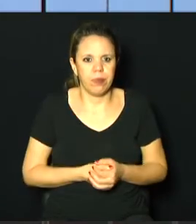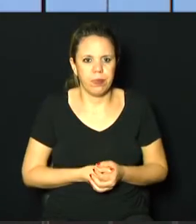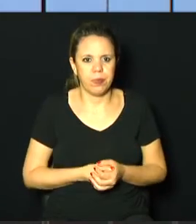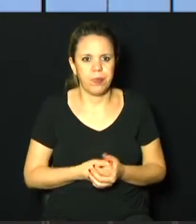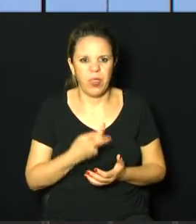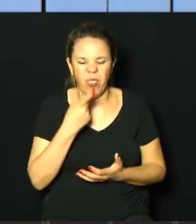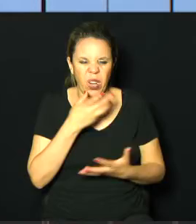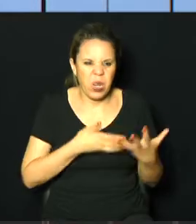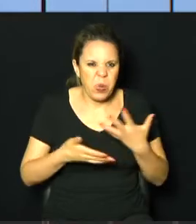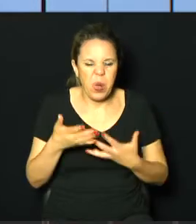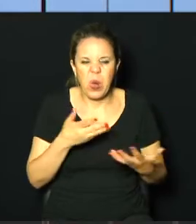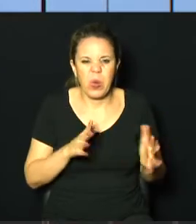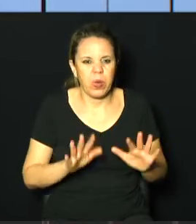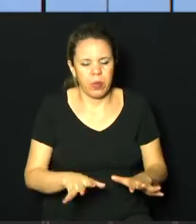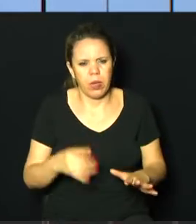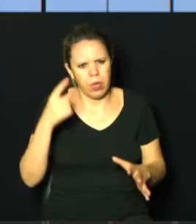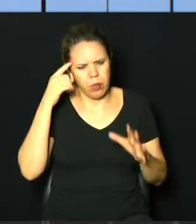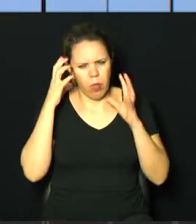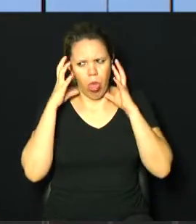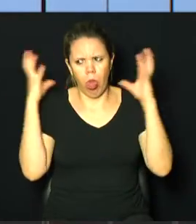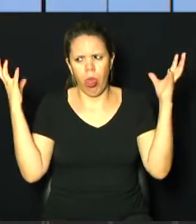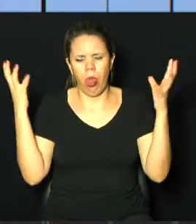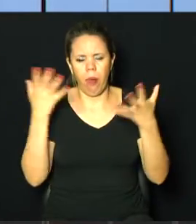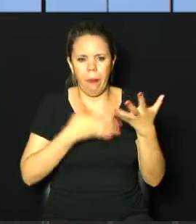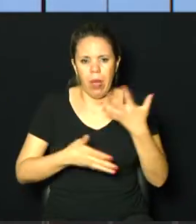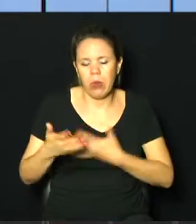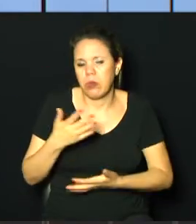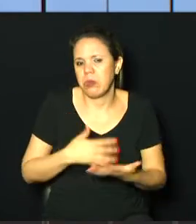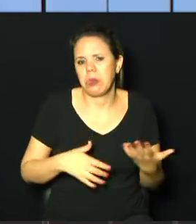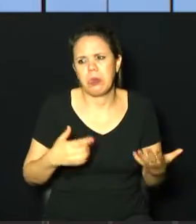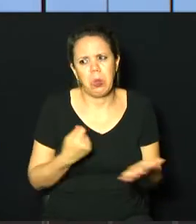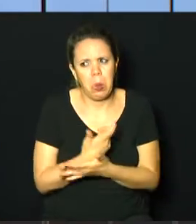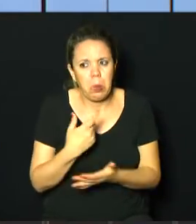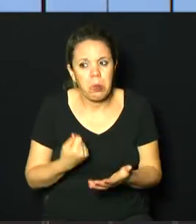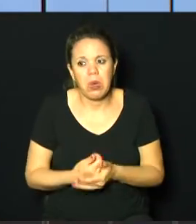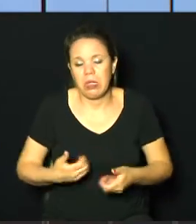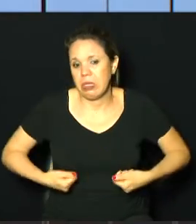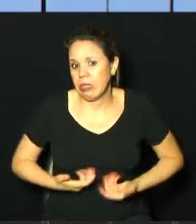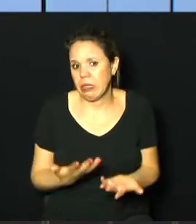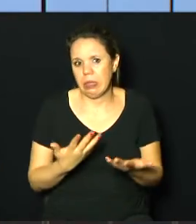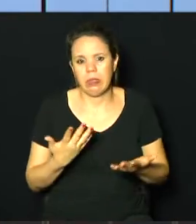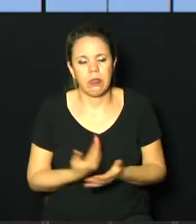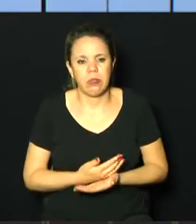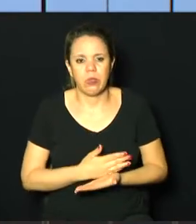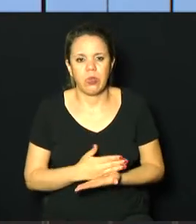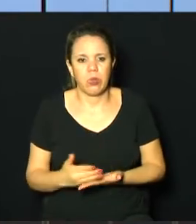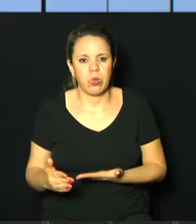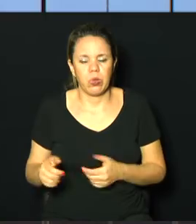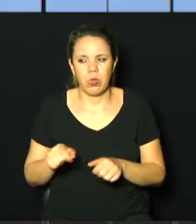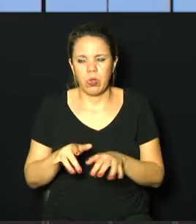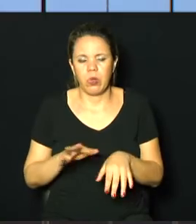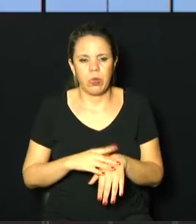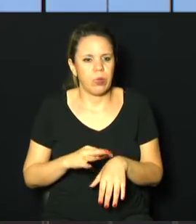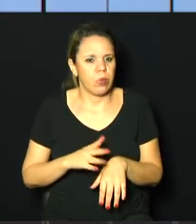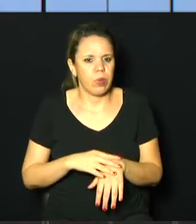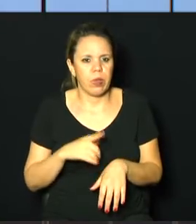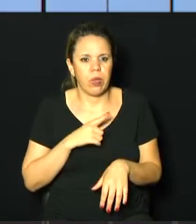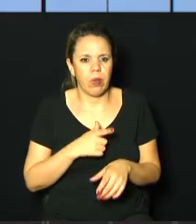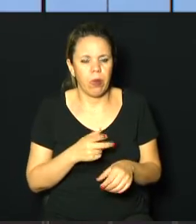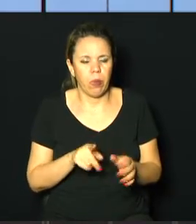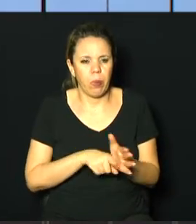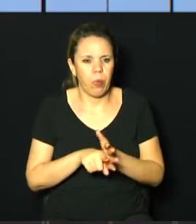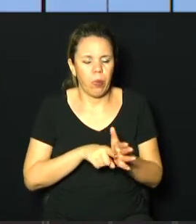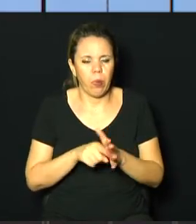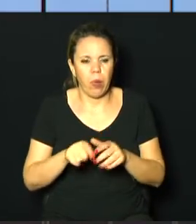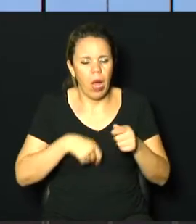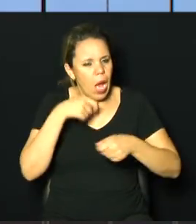de bagunça, né? Então, a cabeça está bagunçada. Eu tenho que comprar, eu tenho que consumir. No começo da pandemia, houve aquela busca por